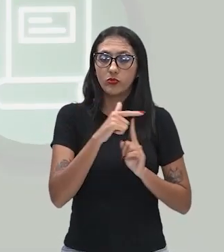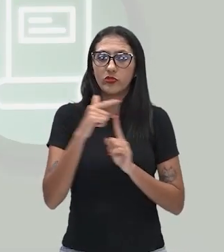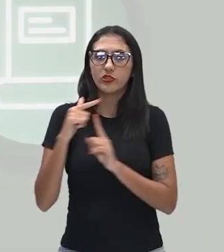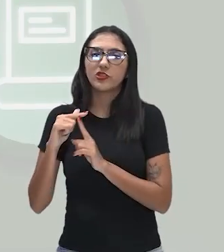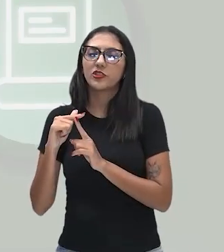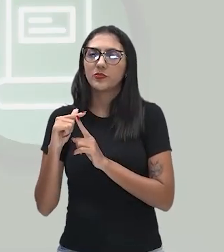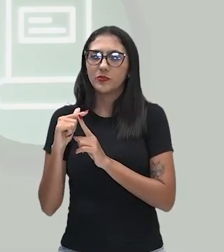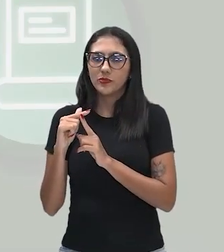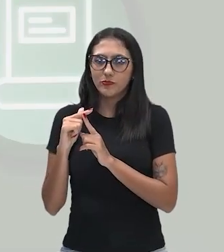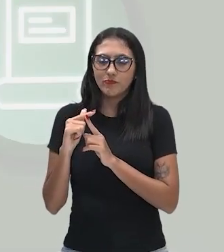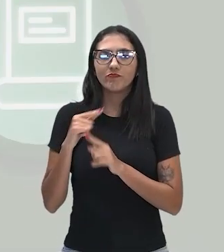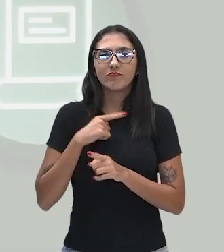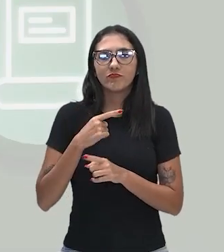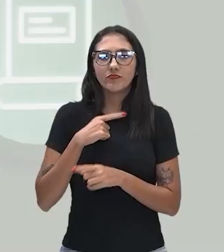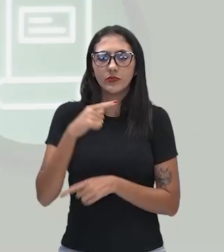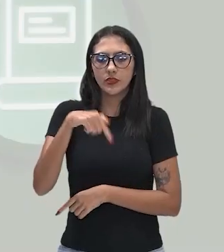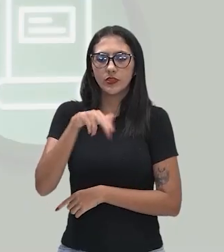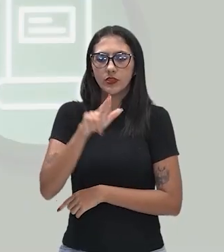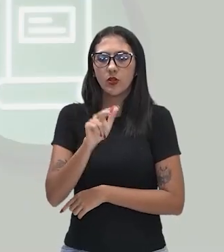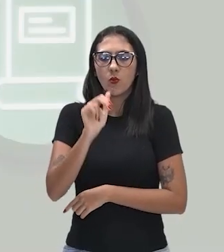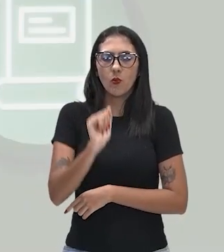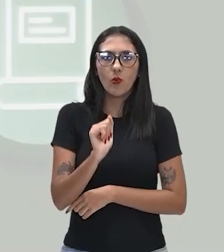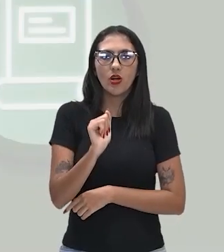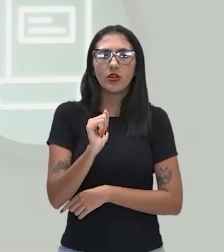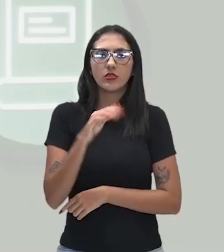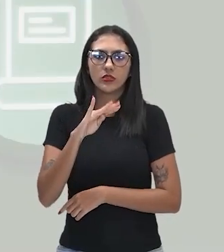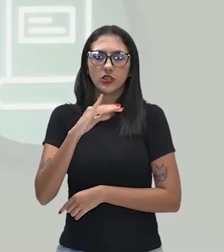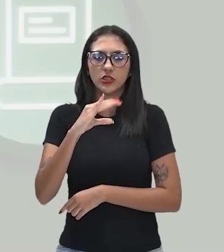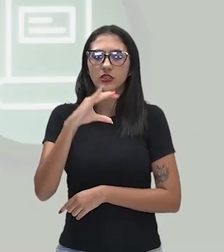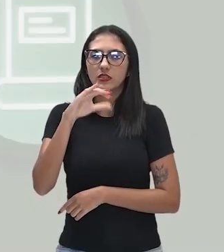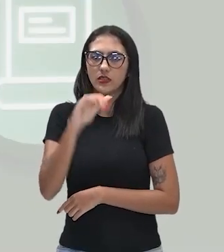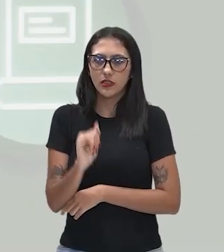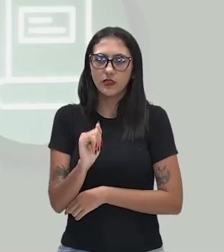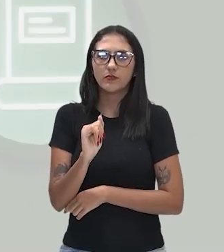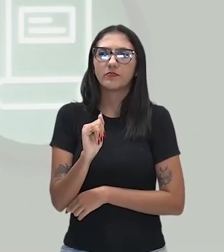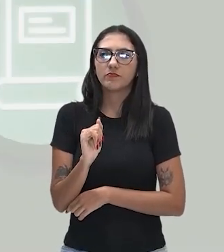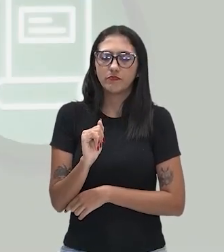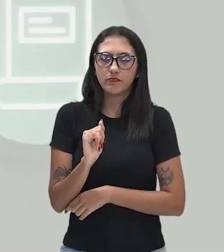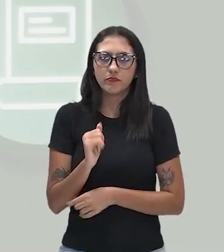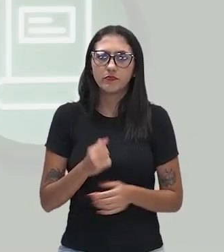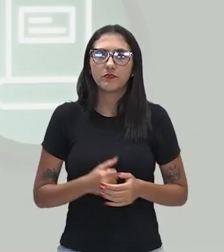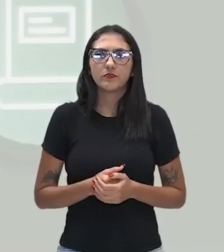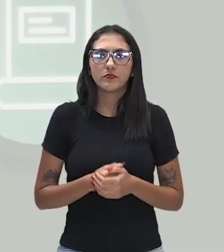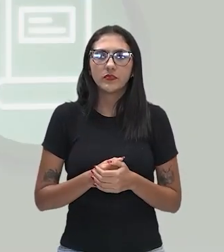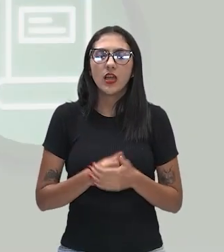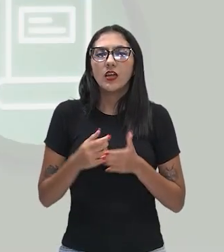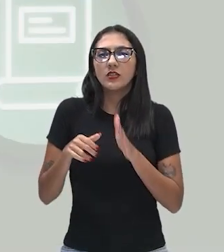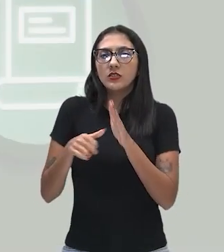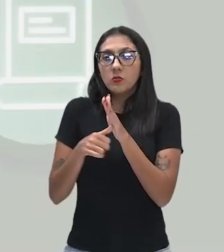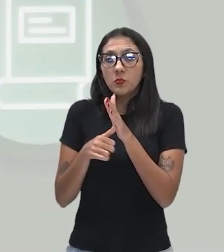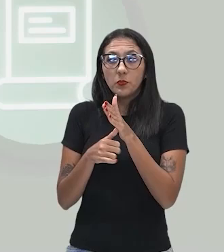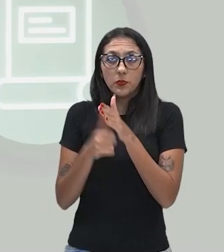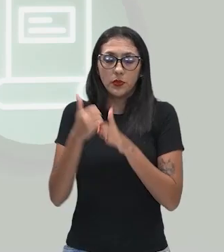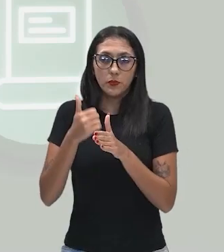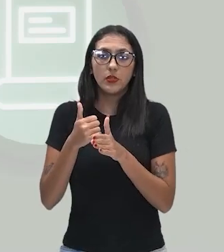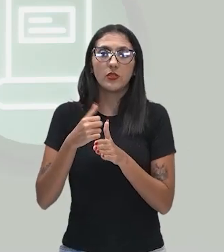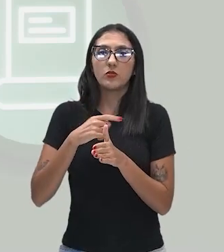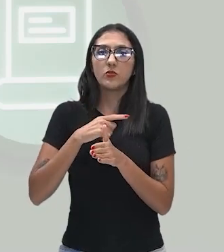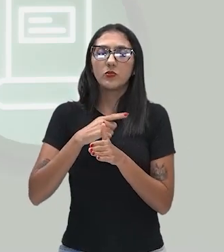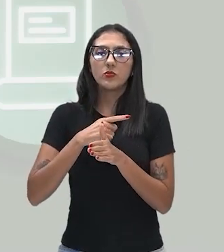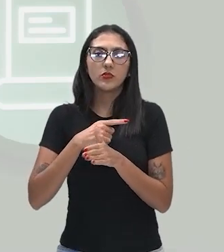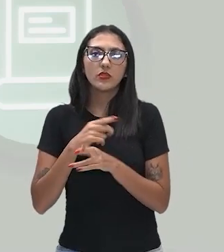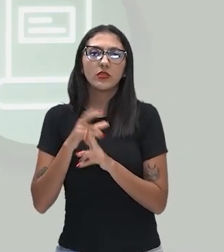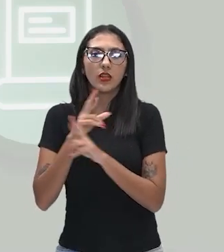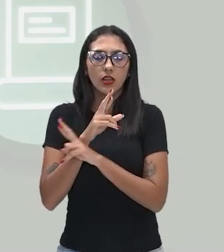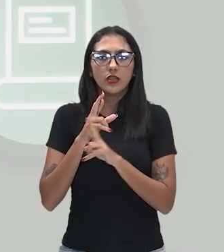sobre quantização. Na verdade, na história, a gente primeiro começa a falar de quantização e é desse termo que